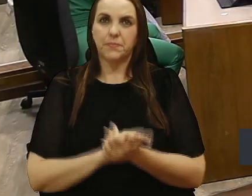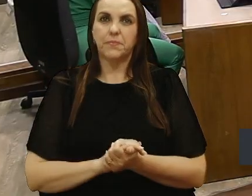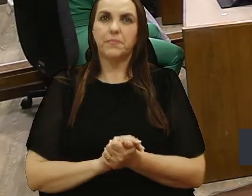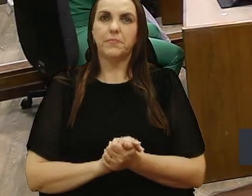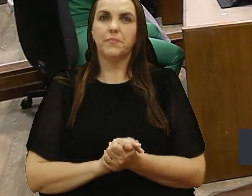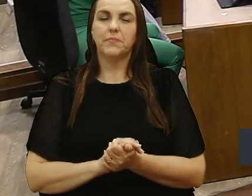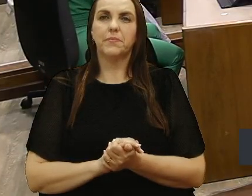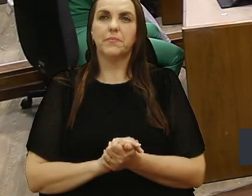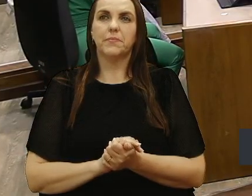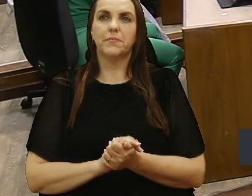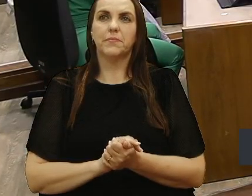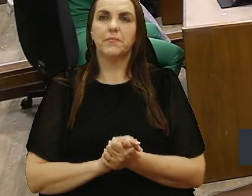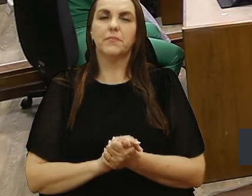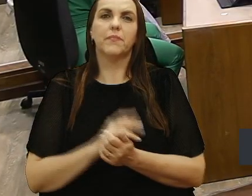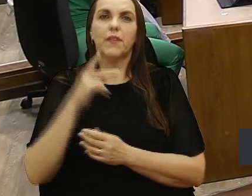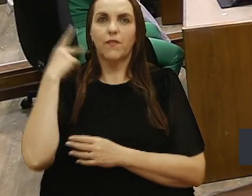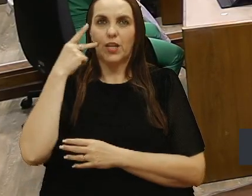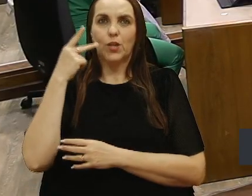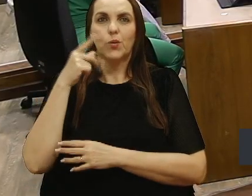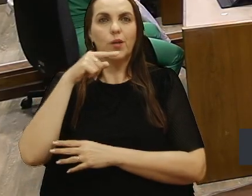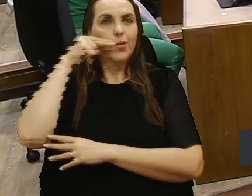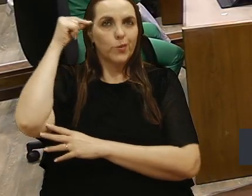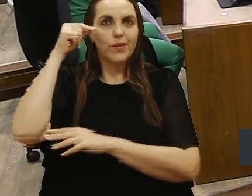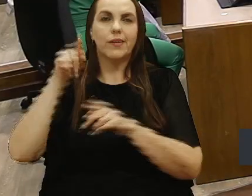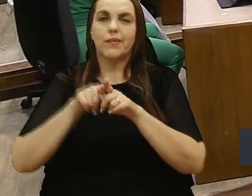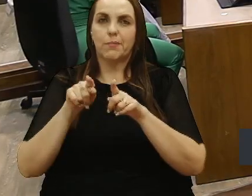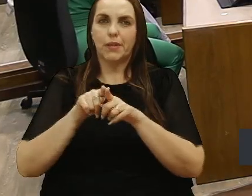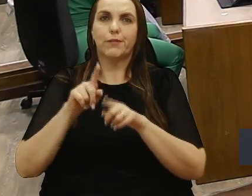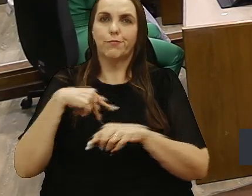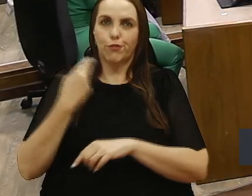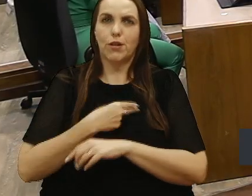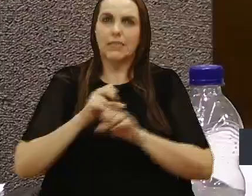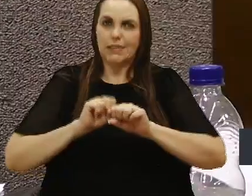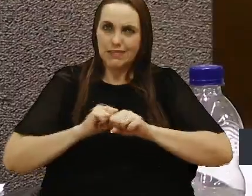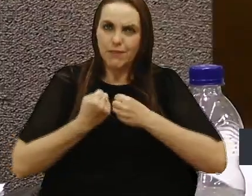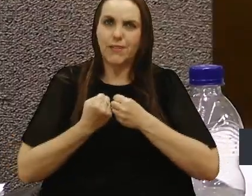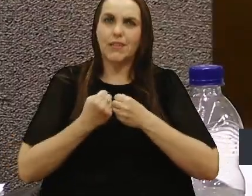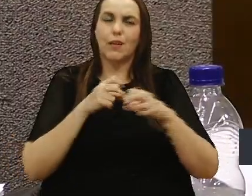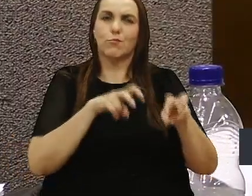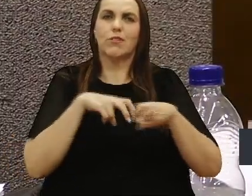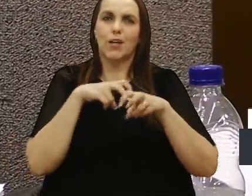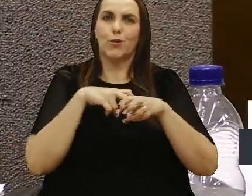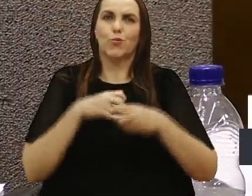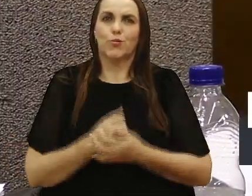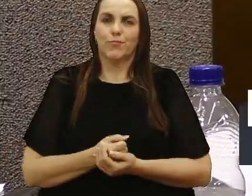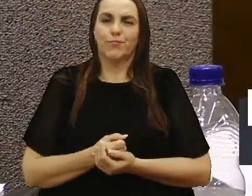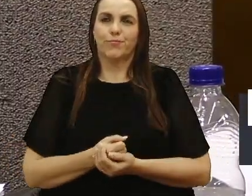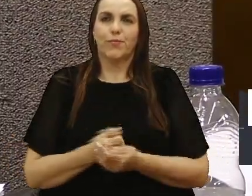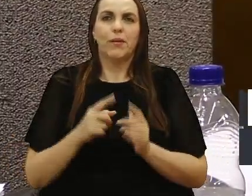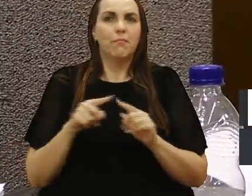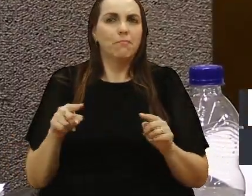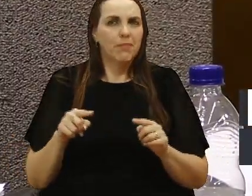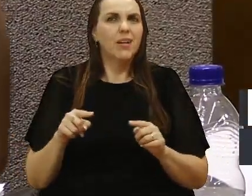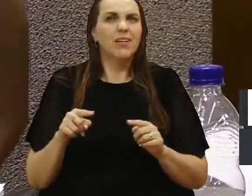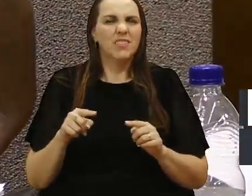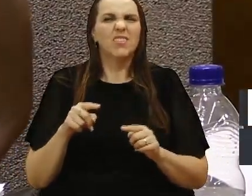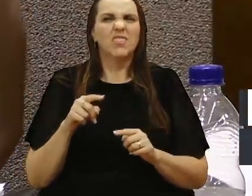eu, o vereador Adonley também, a gente defende tanto o nosso agricultor, né? Mas assim, eu vou ser